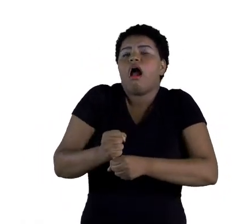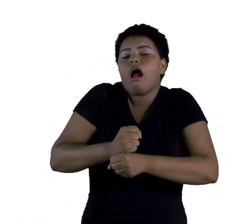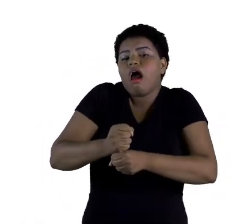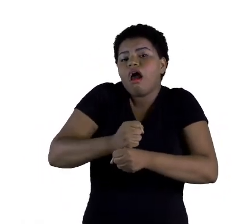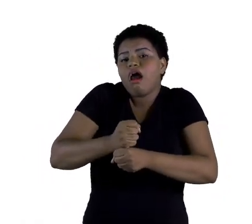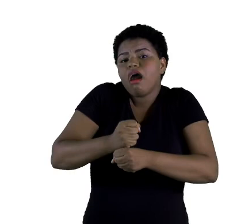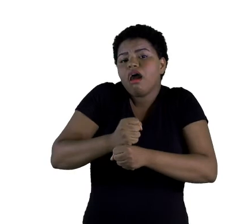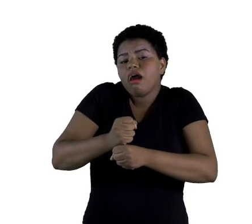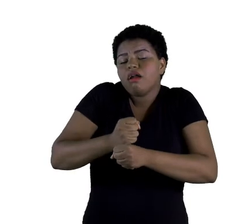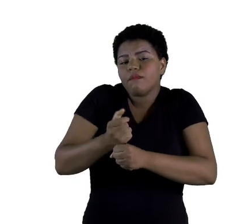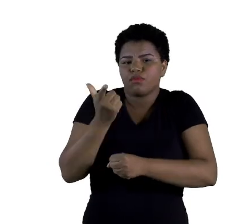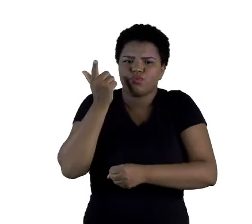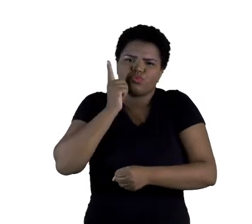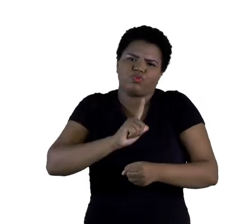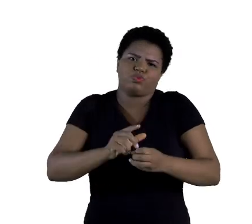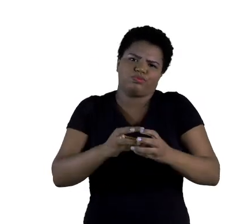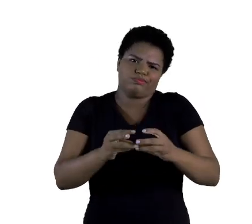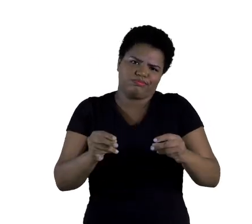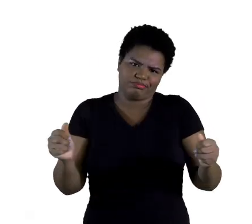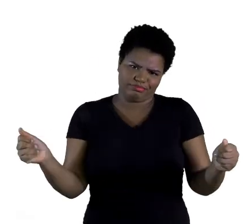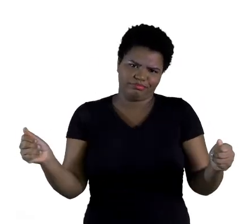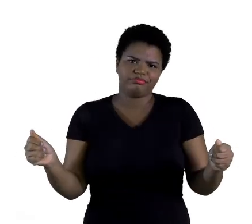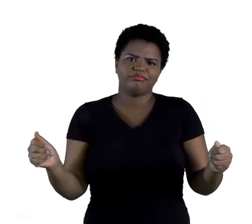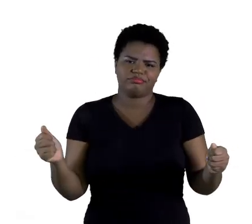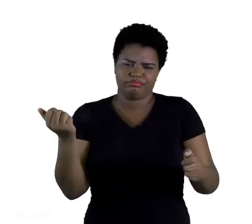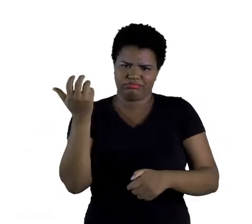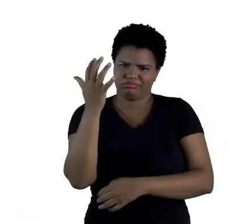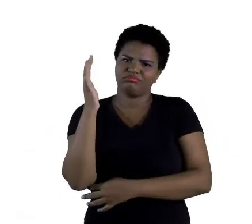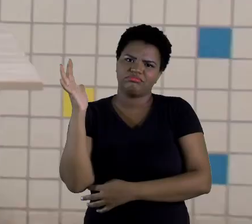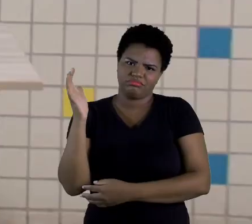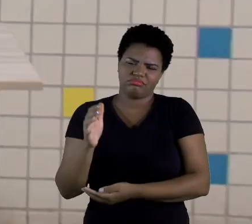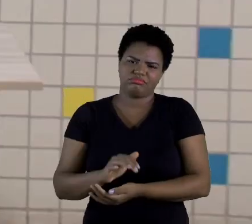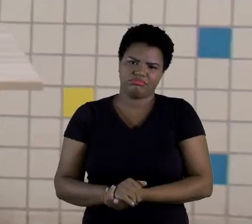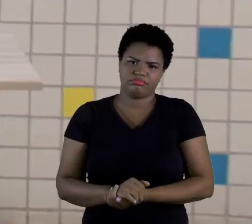anos, anos e anos para ela desaparecer da natureza.